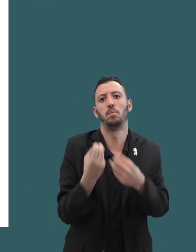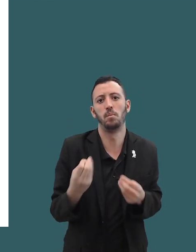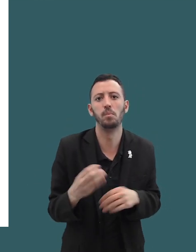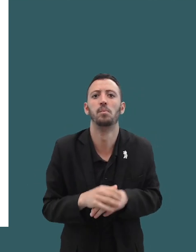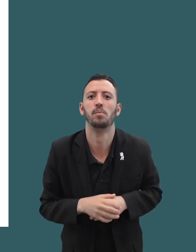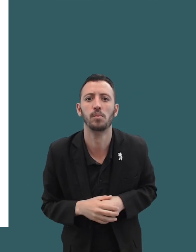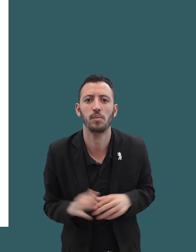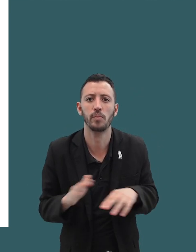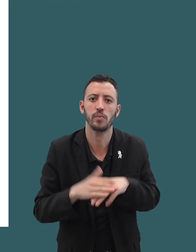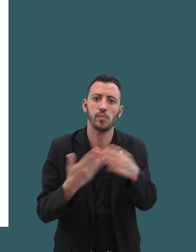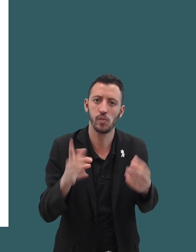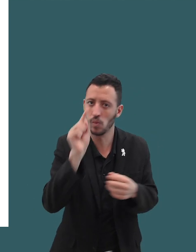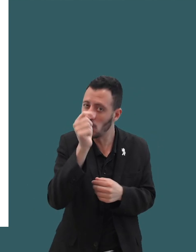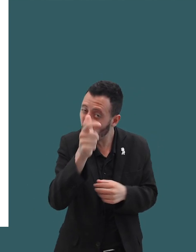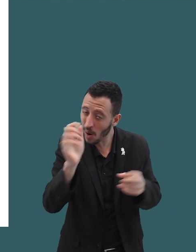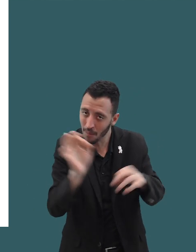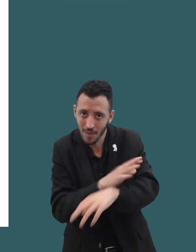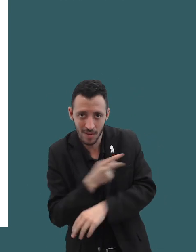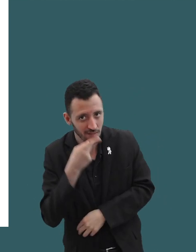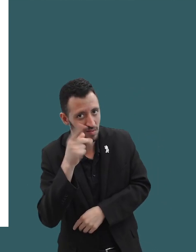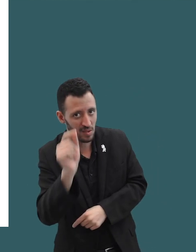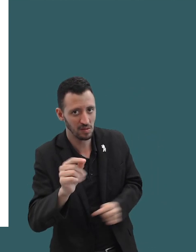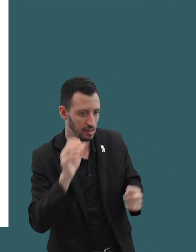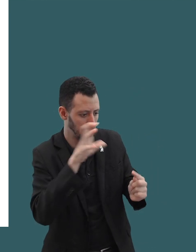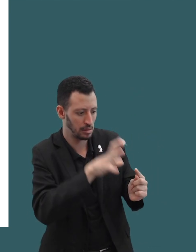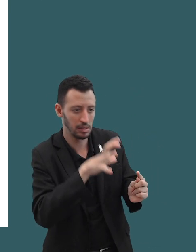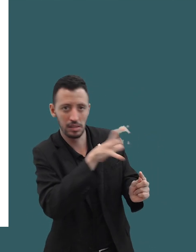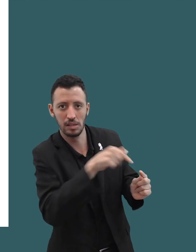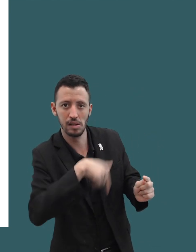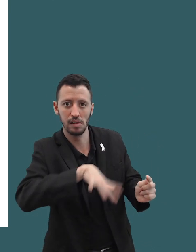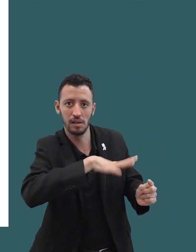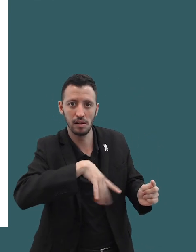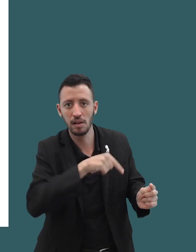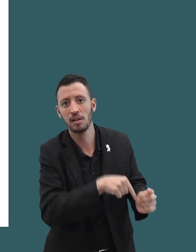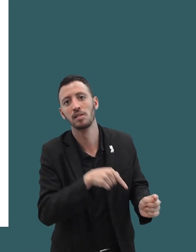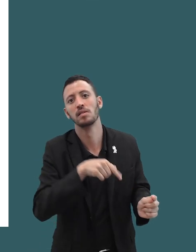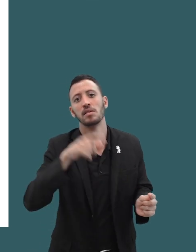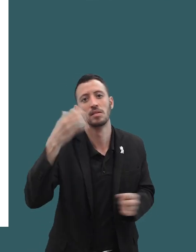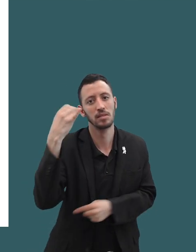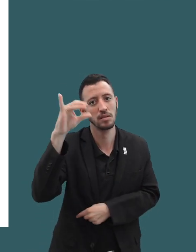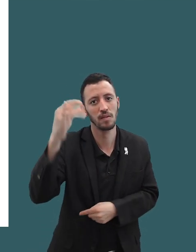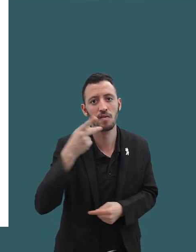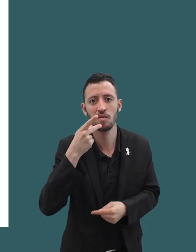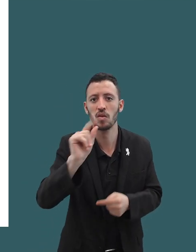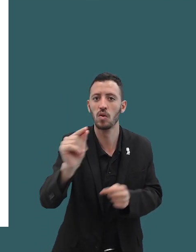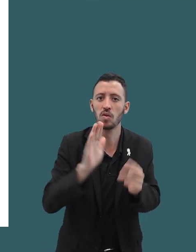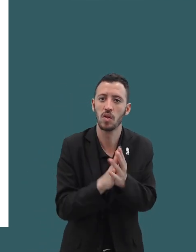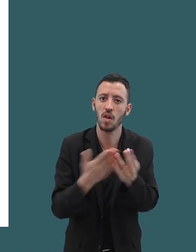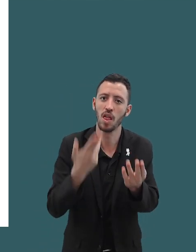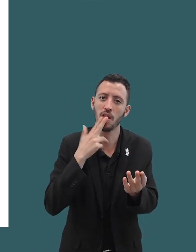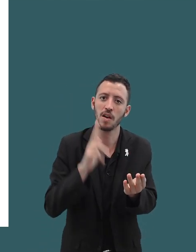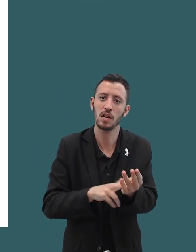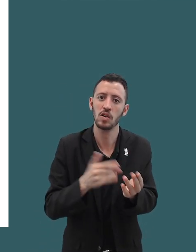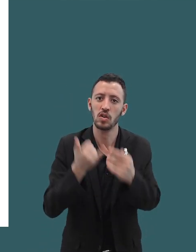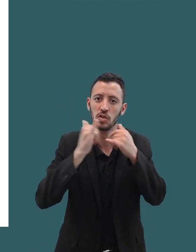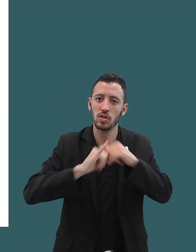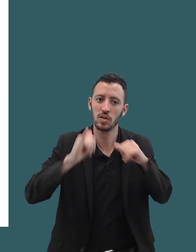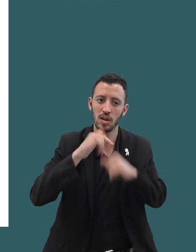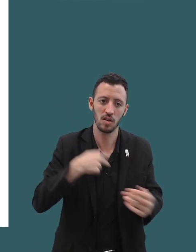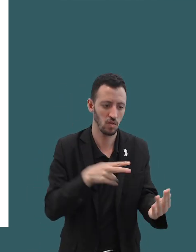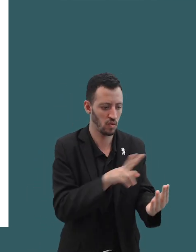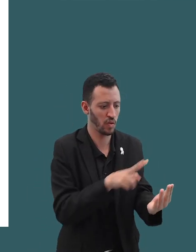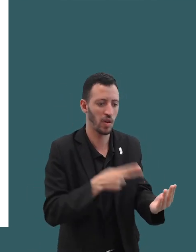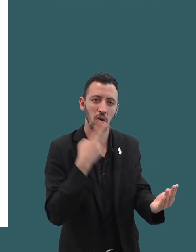E quase acabamos, os influenciadores da ciência, isso eu trouxe que é interessante, saiu na Folha também. Bom, eu sou uma leitora